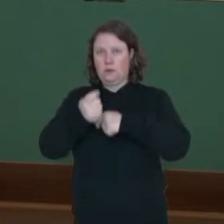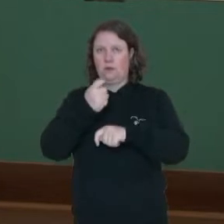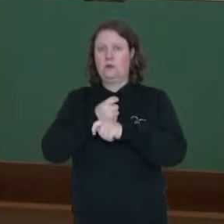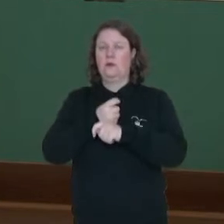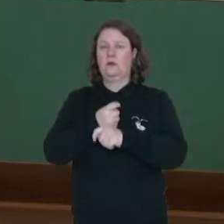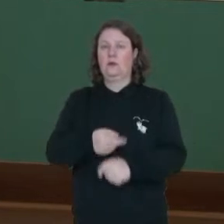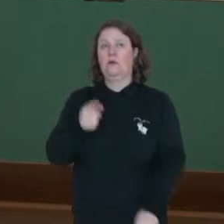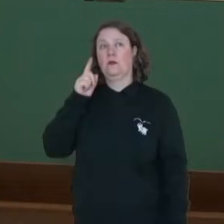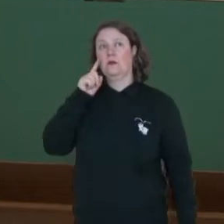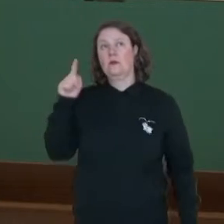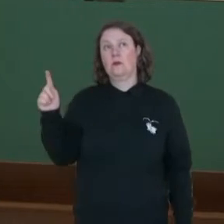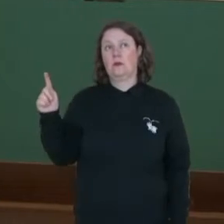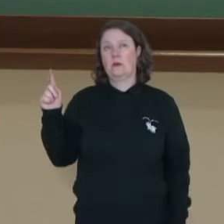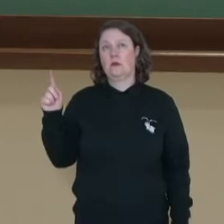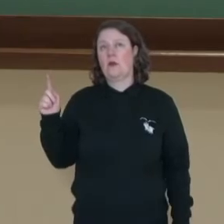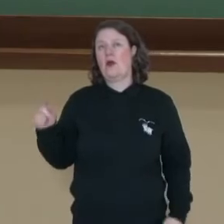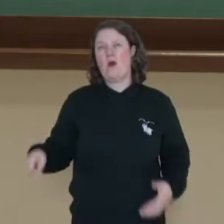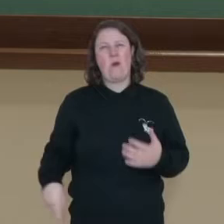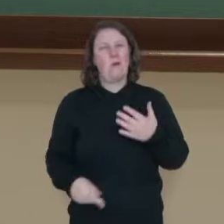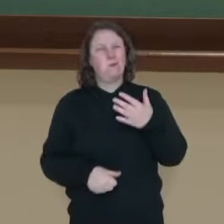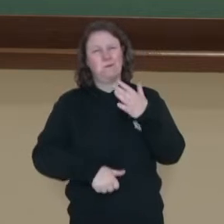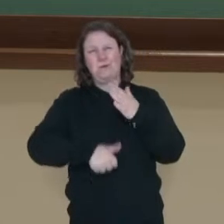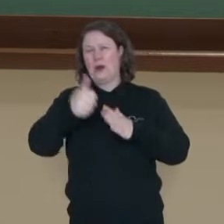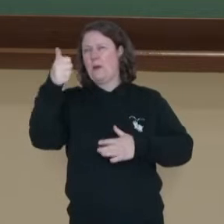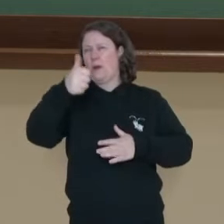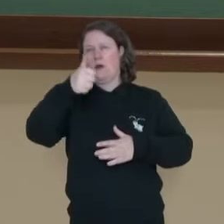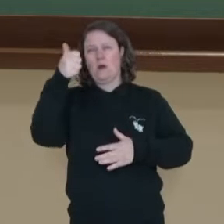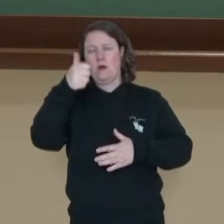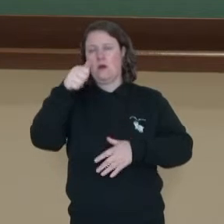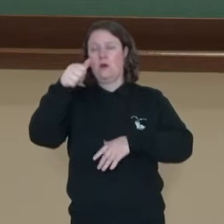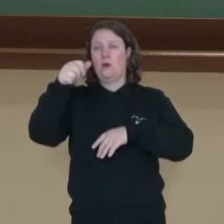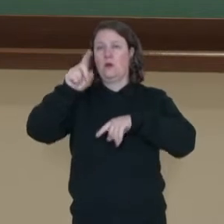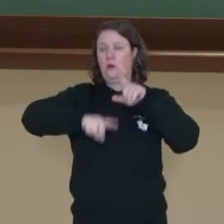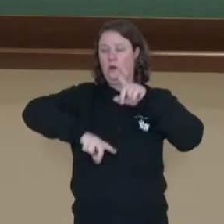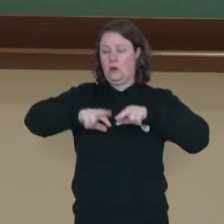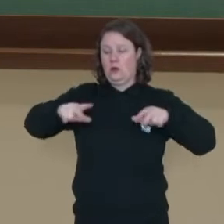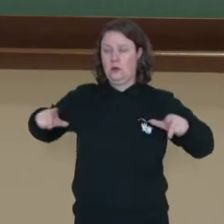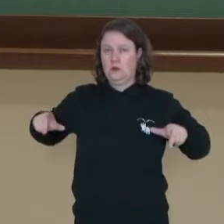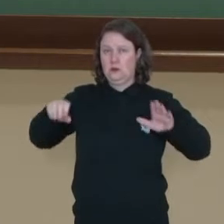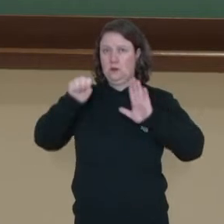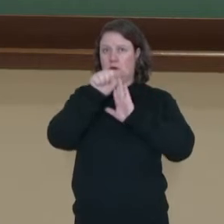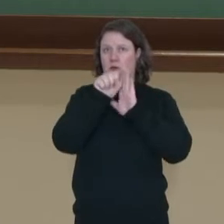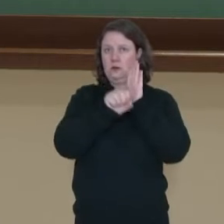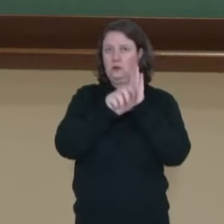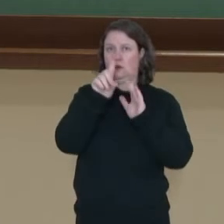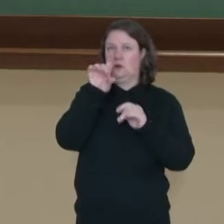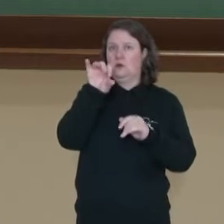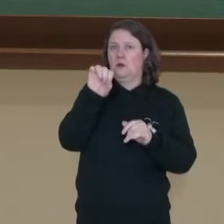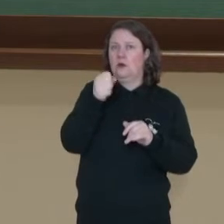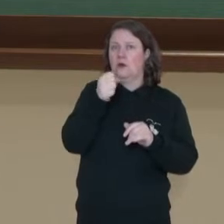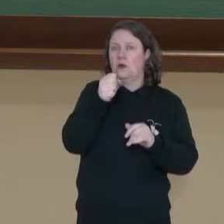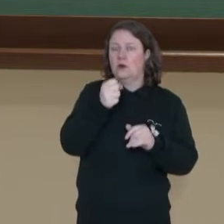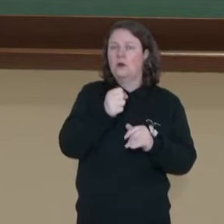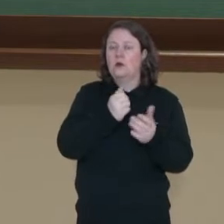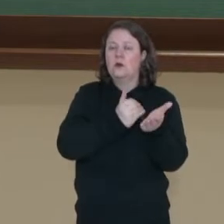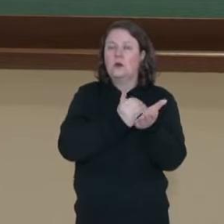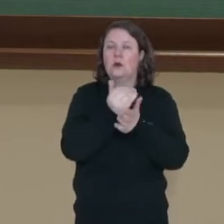liderança, né? Veja que ele é um produto que foi introduzido no Brasil no século XVIII, né? Ali a partir